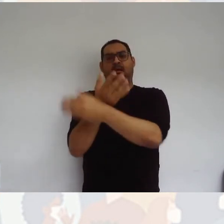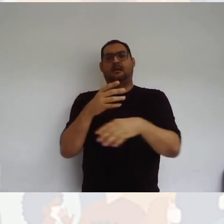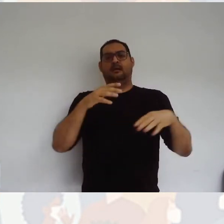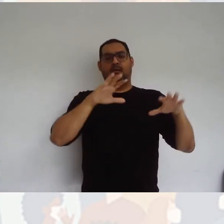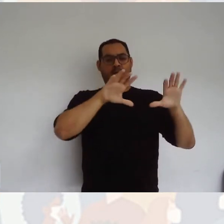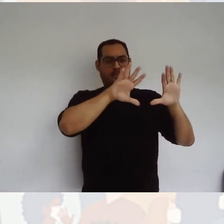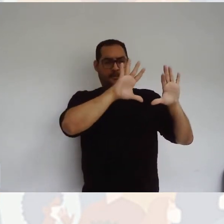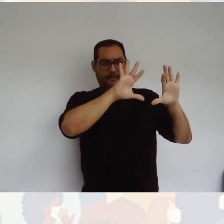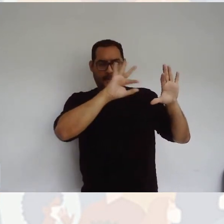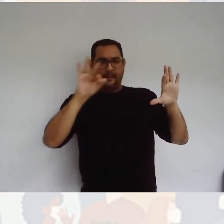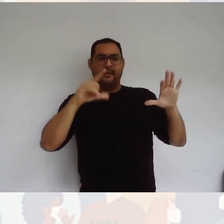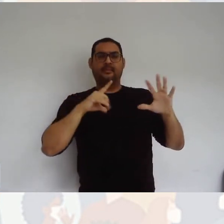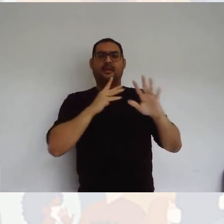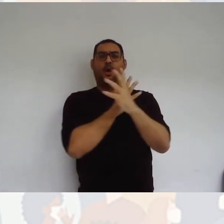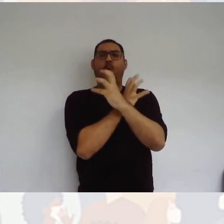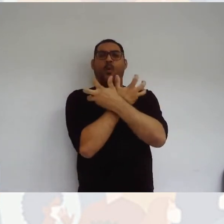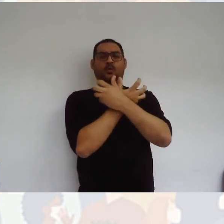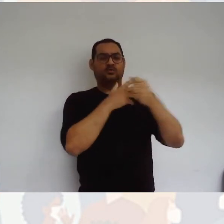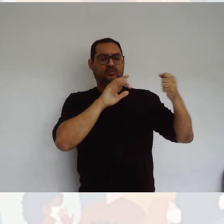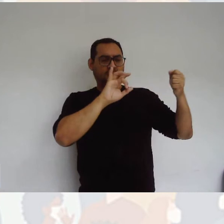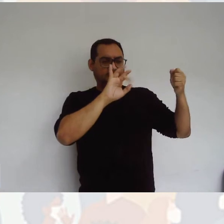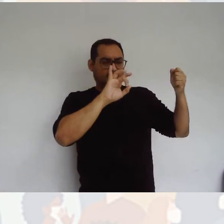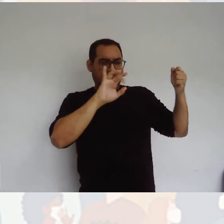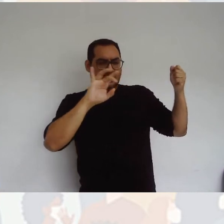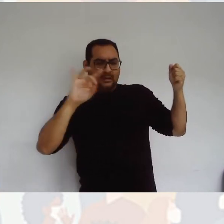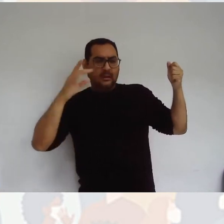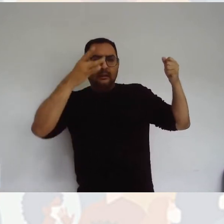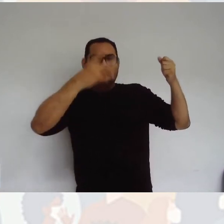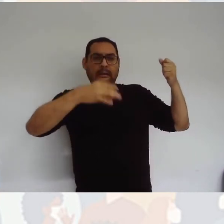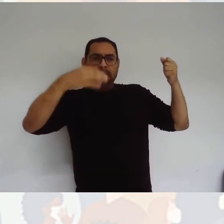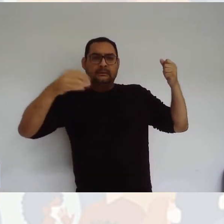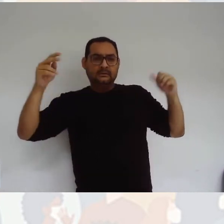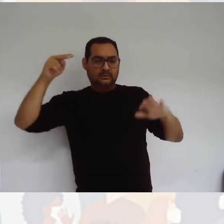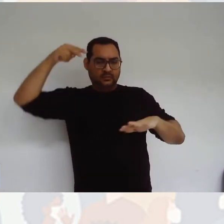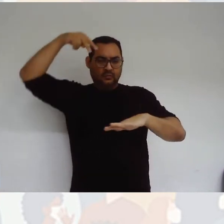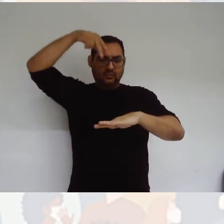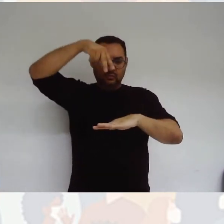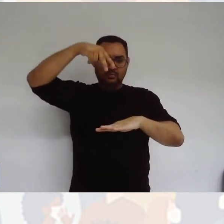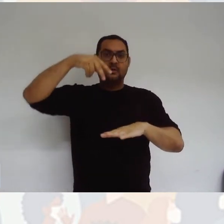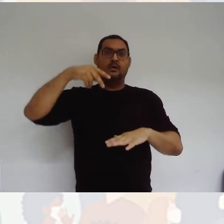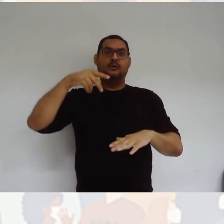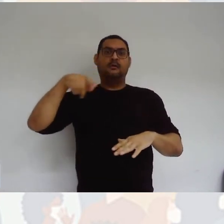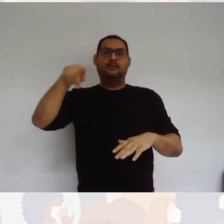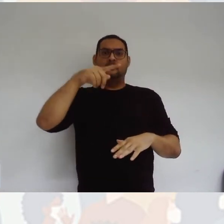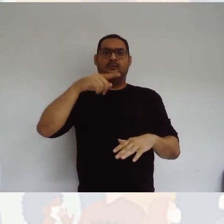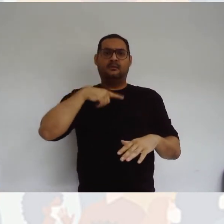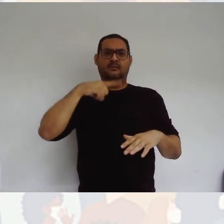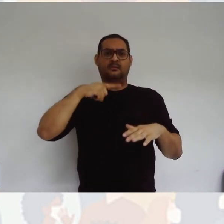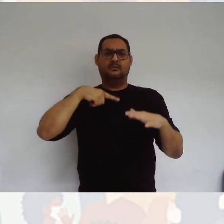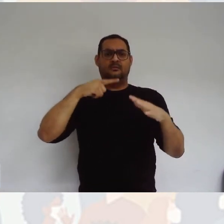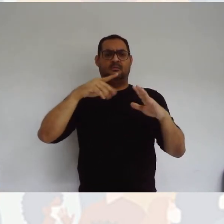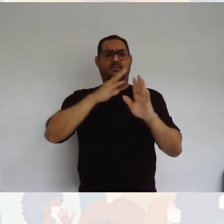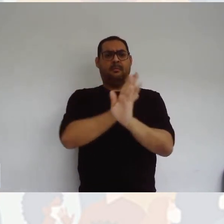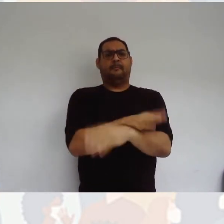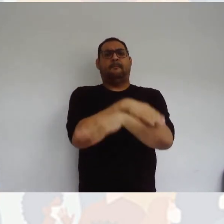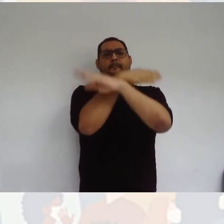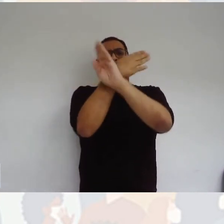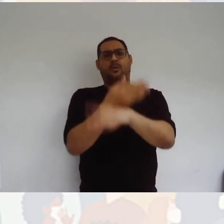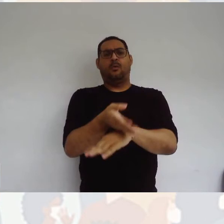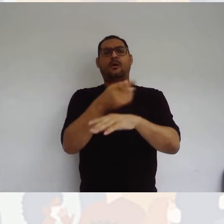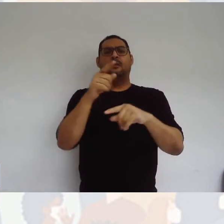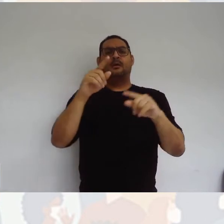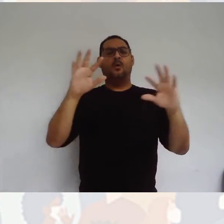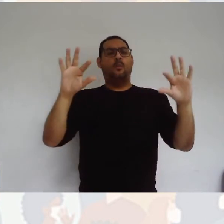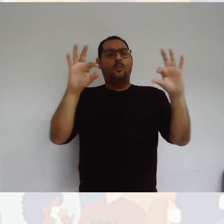movimento escalar do olhar visto de cima, aqueles olhos pequenininhos, aquelas pessoas lá embaixo.